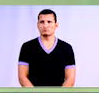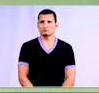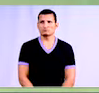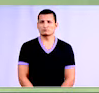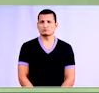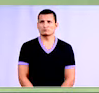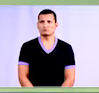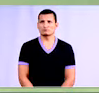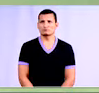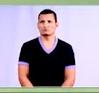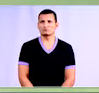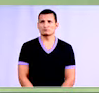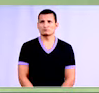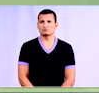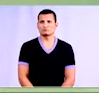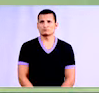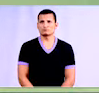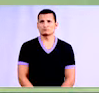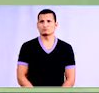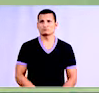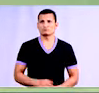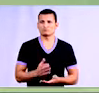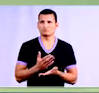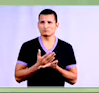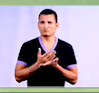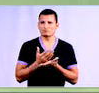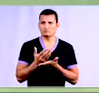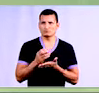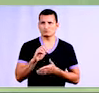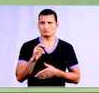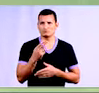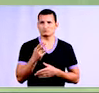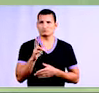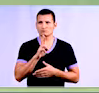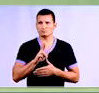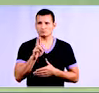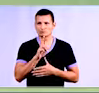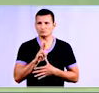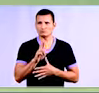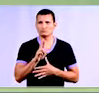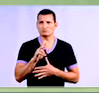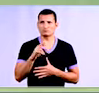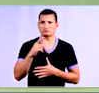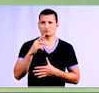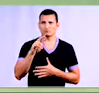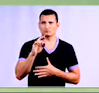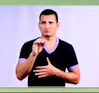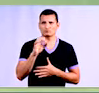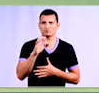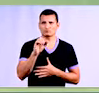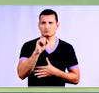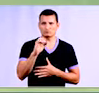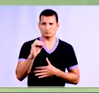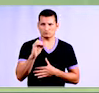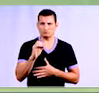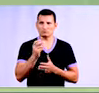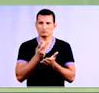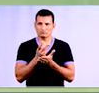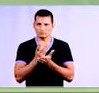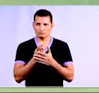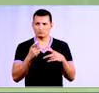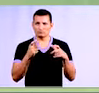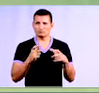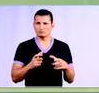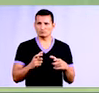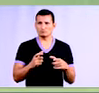inicialização ou utilização, né, do processo, mais de um processo na mesma posição, mais